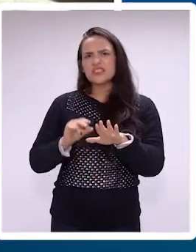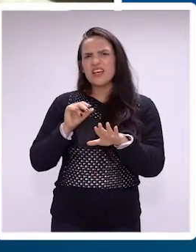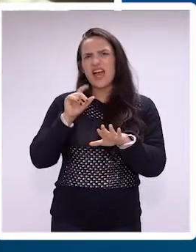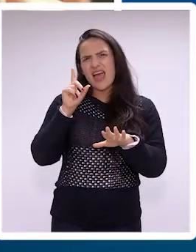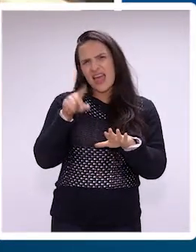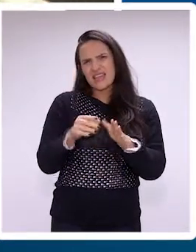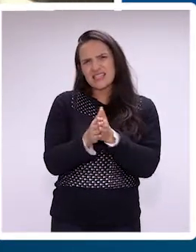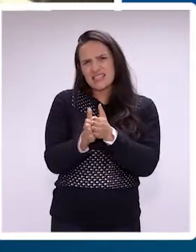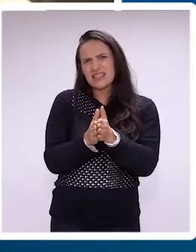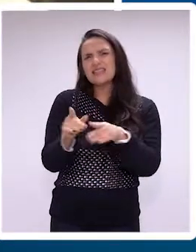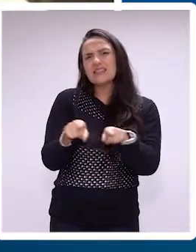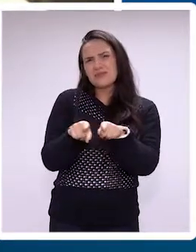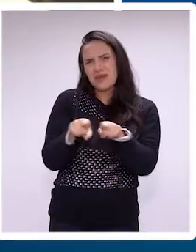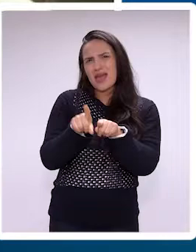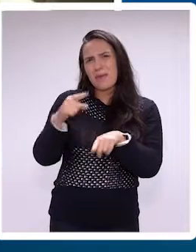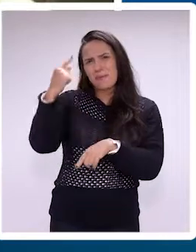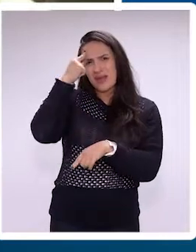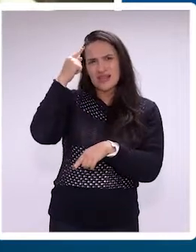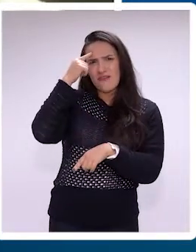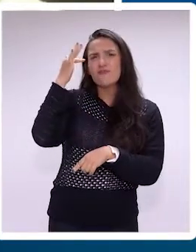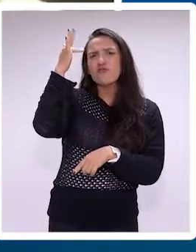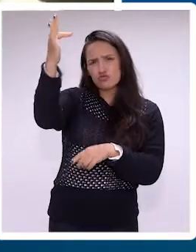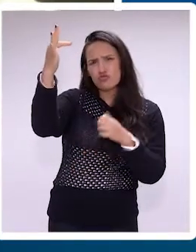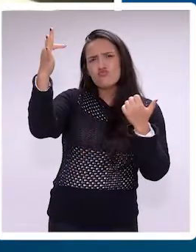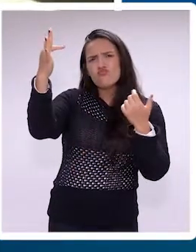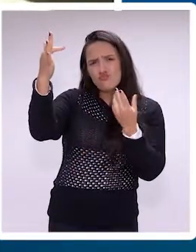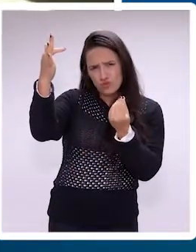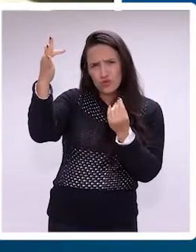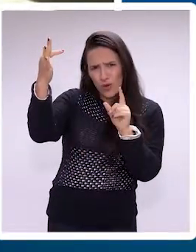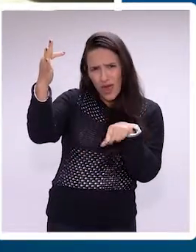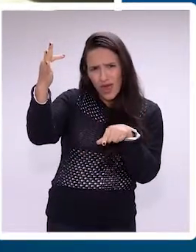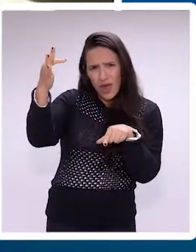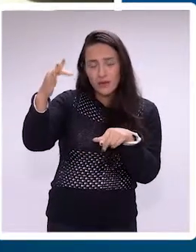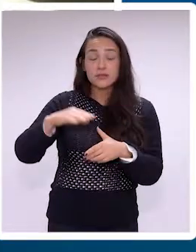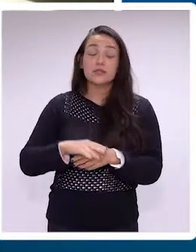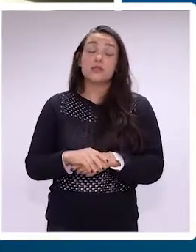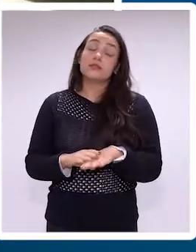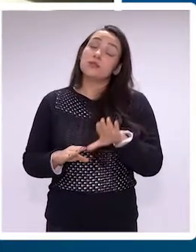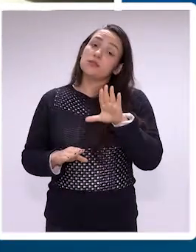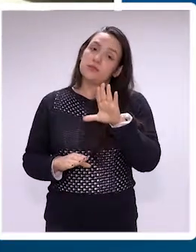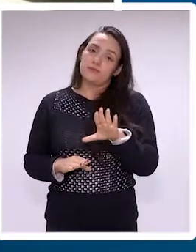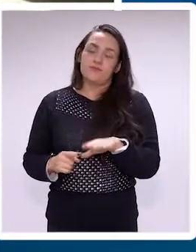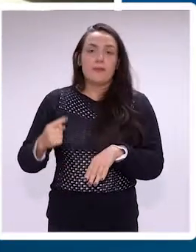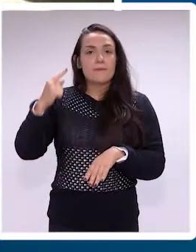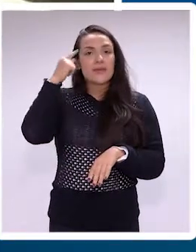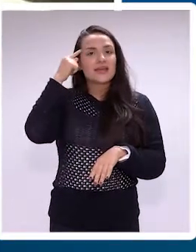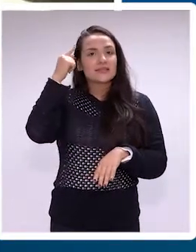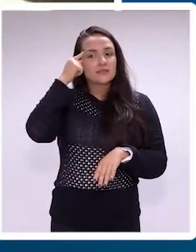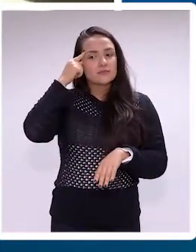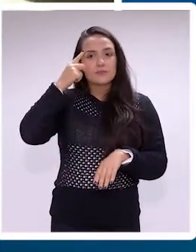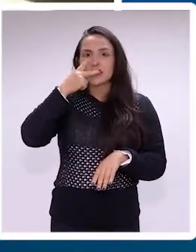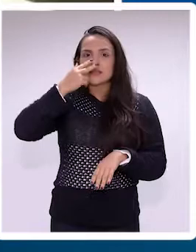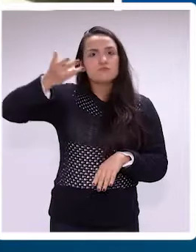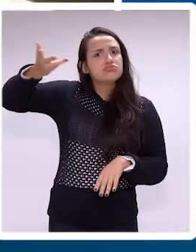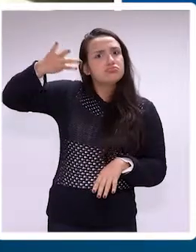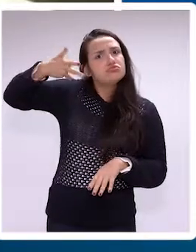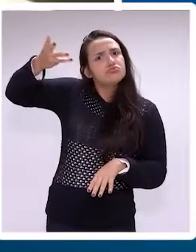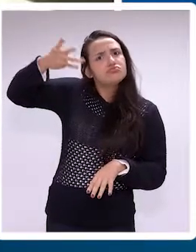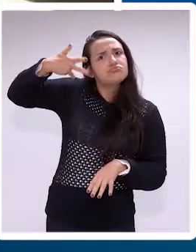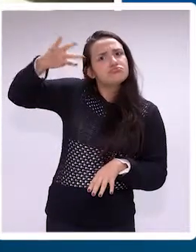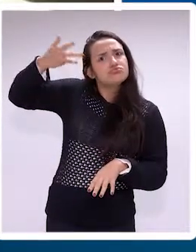E o pensamento no futuro? Excessivo. O pensamento, ele se